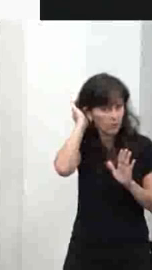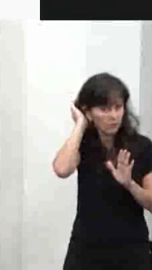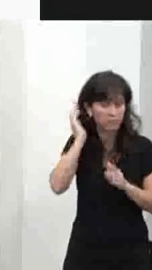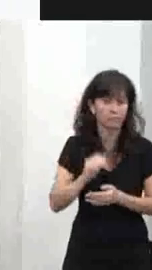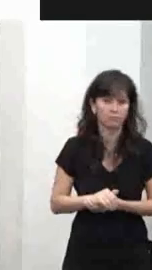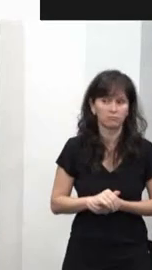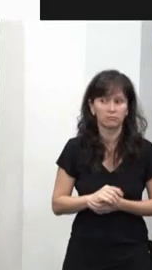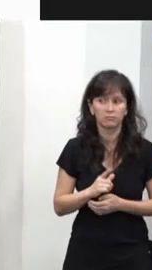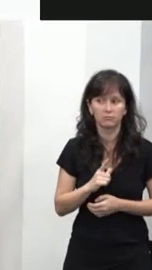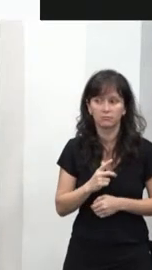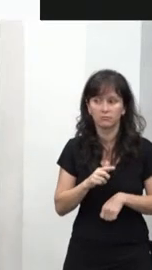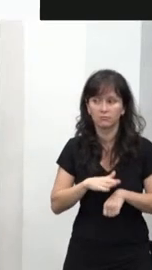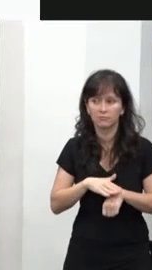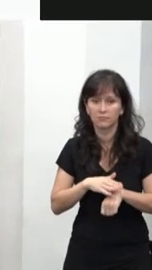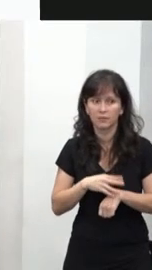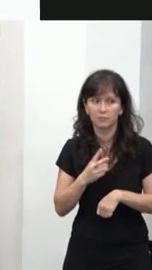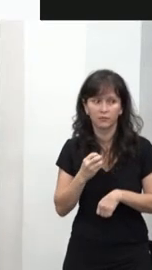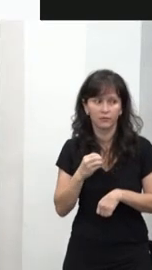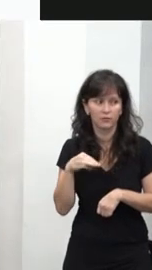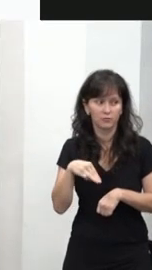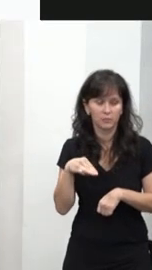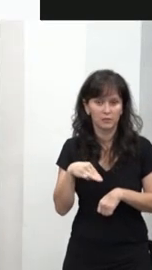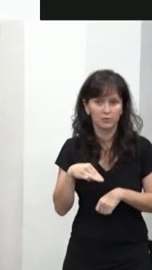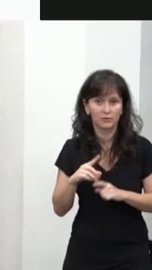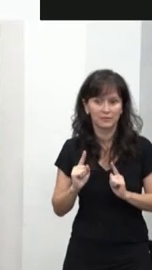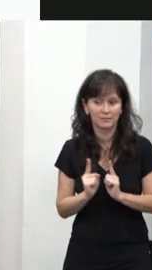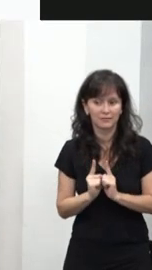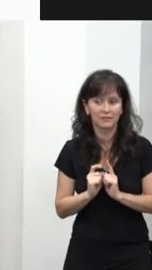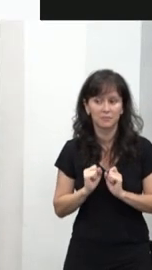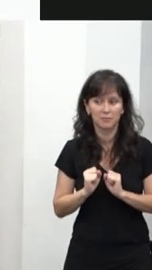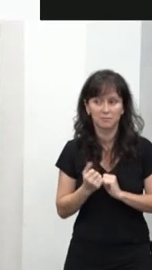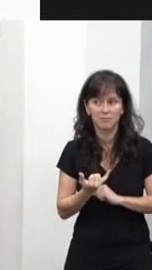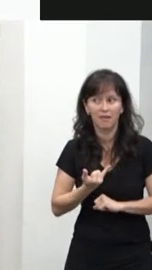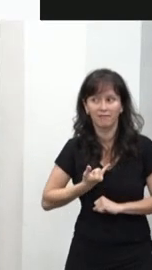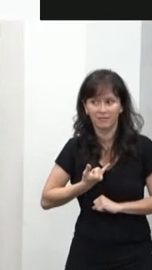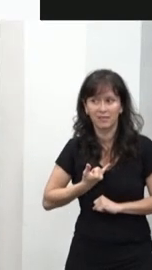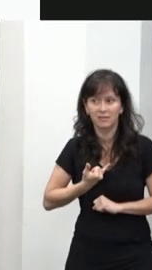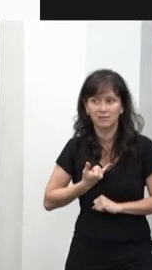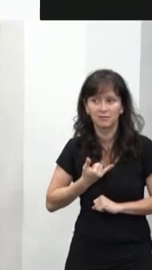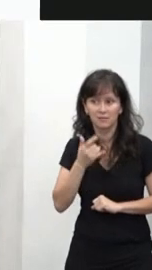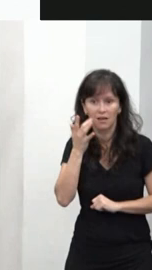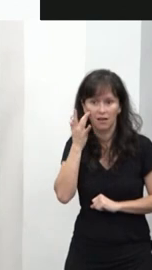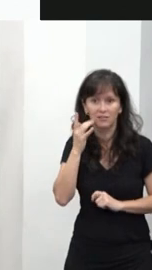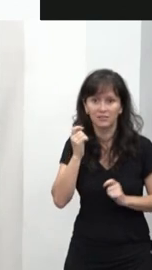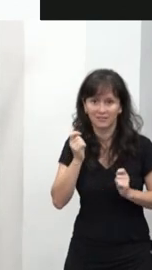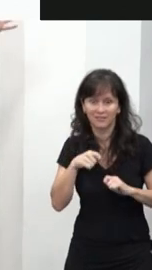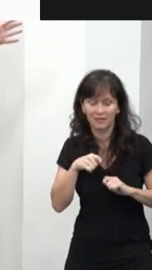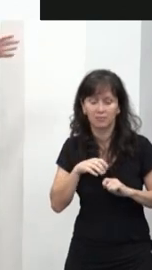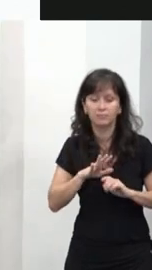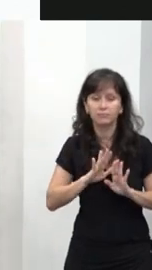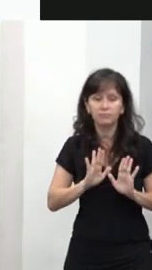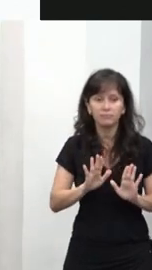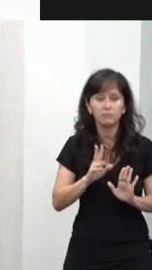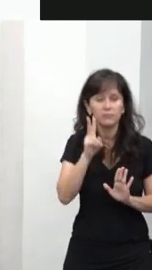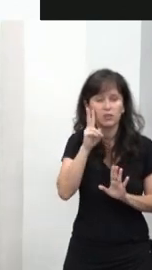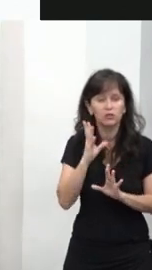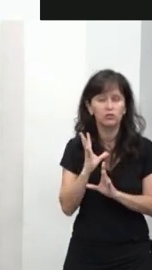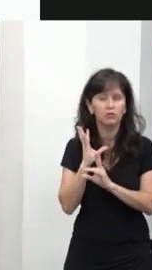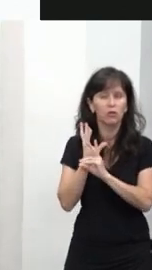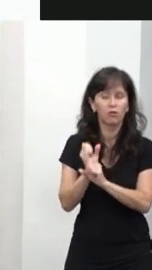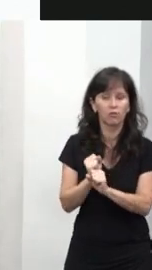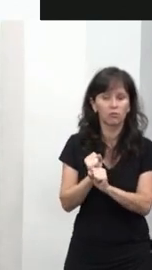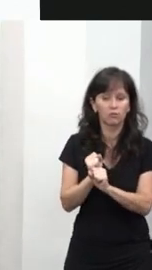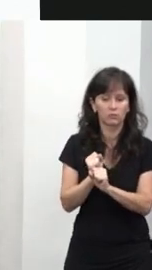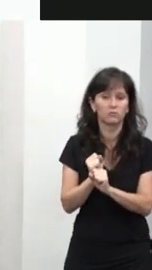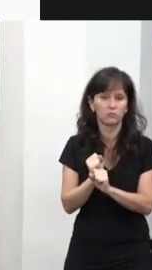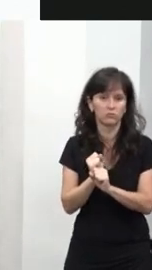20 minutos então me avisem se eu podem cortar a palavra mas eu acho que vai vai dar tranquilo é um breve histórico né não querendo pregar para